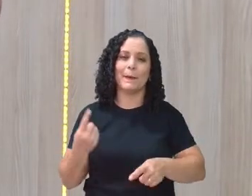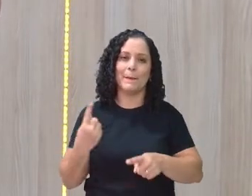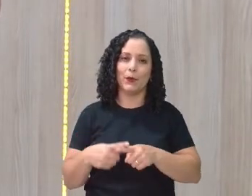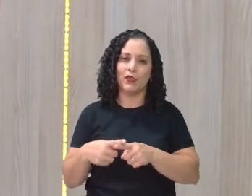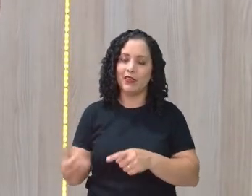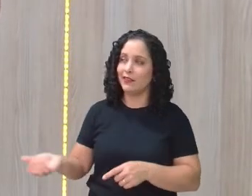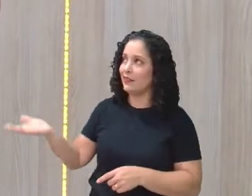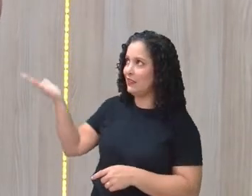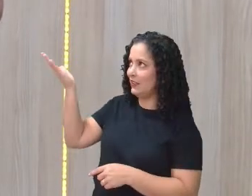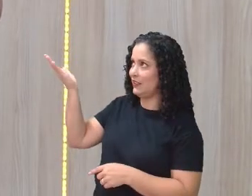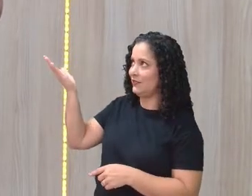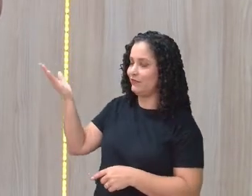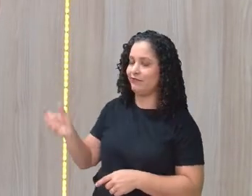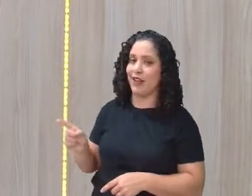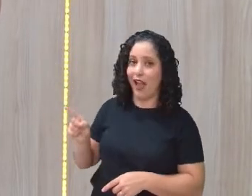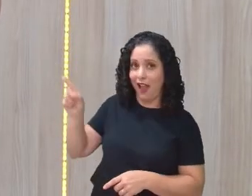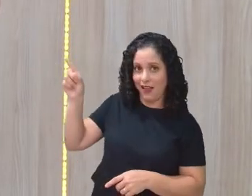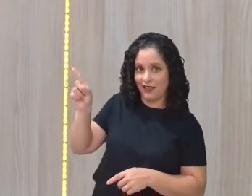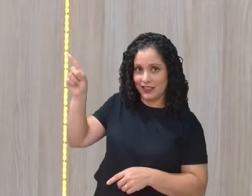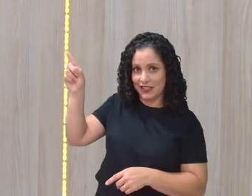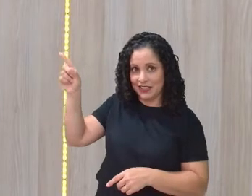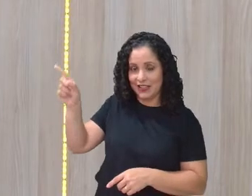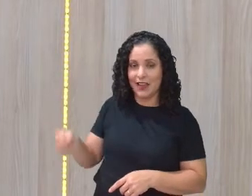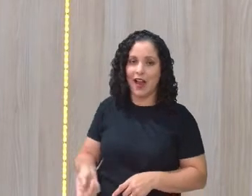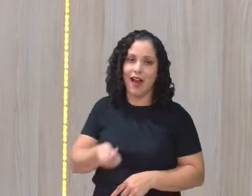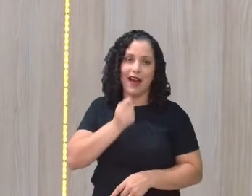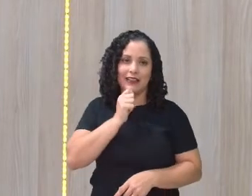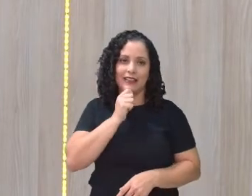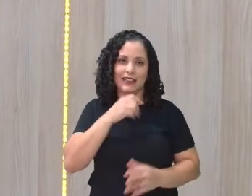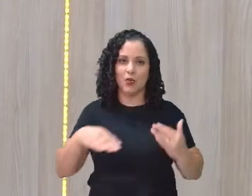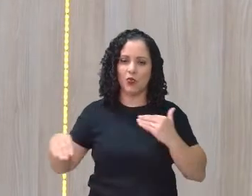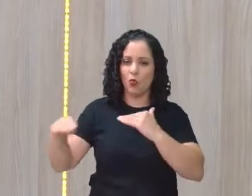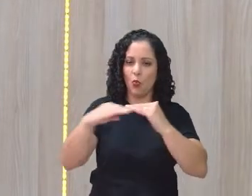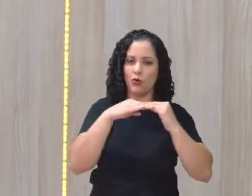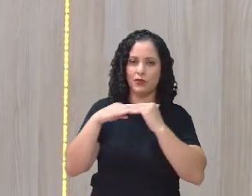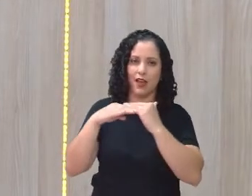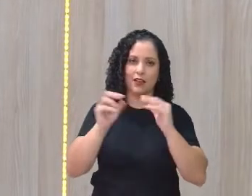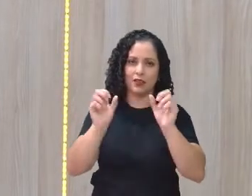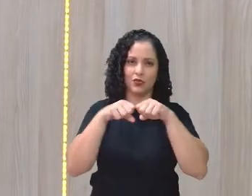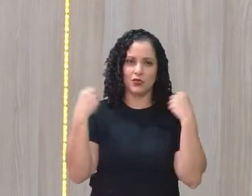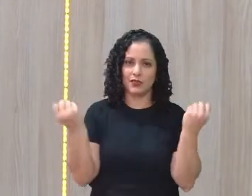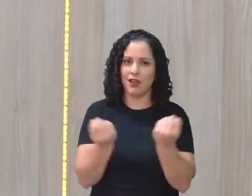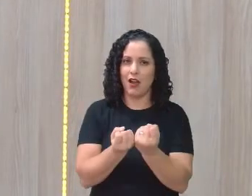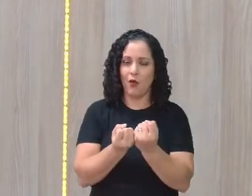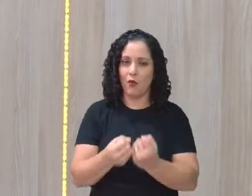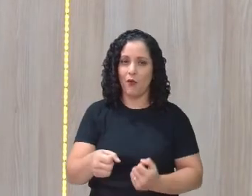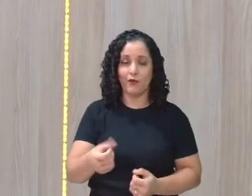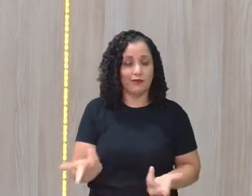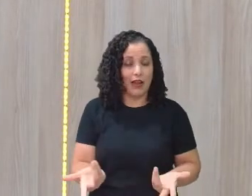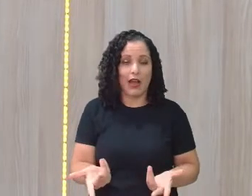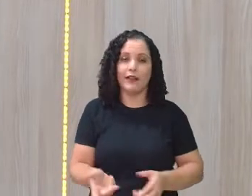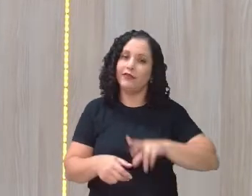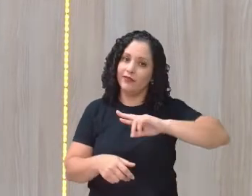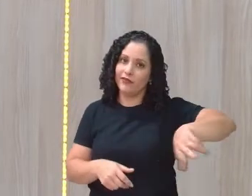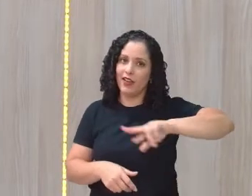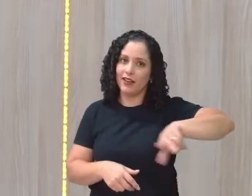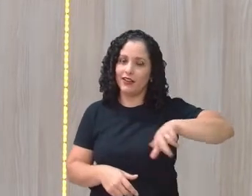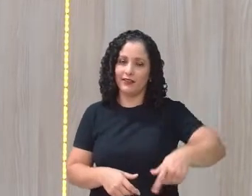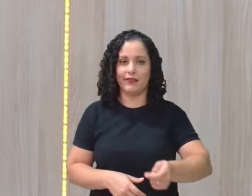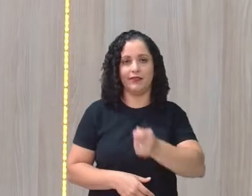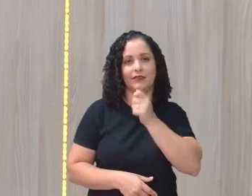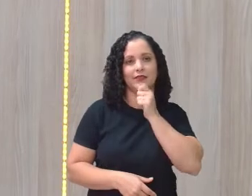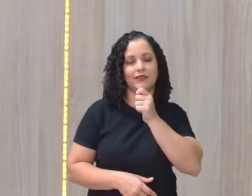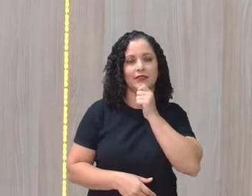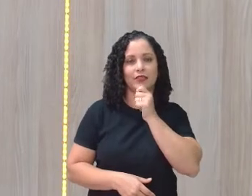nesse momento, a gente ainda não está falando de igualdade social, né, igualdade de classe. Né? Vamos deixar bem